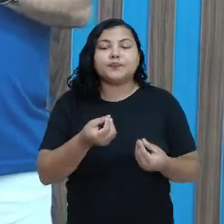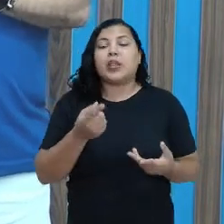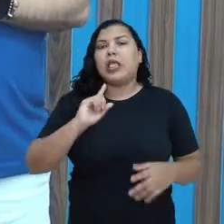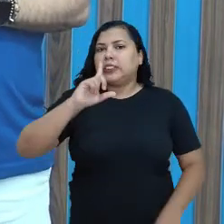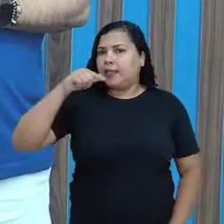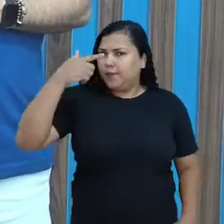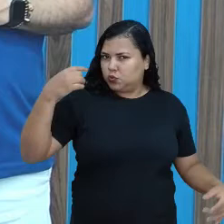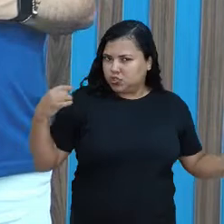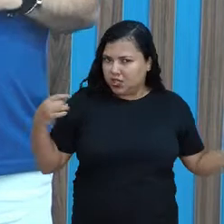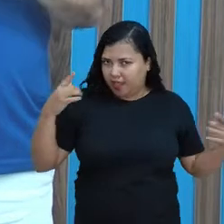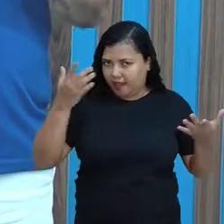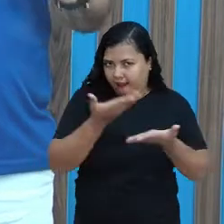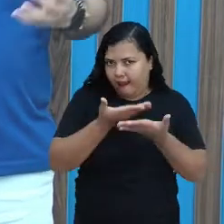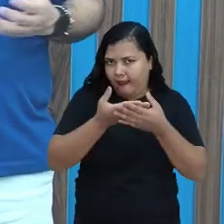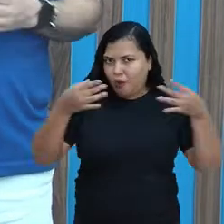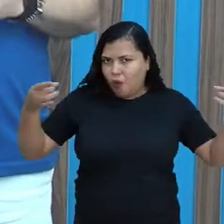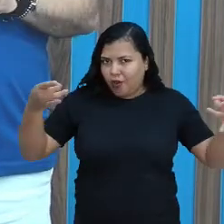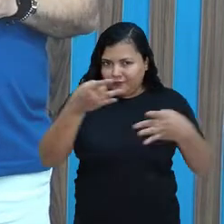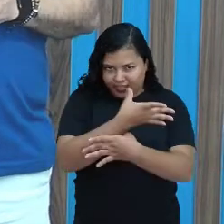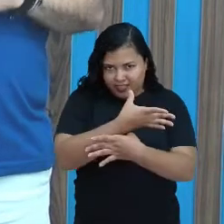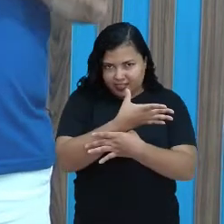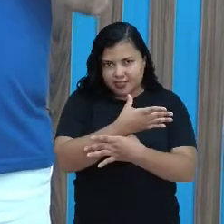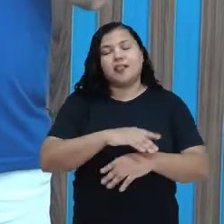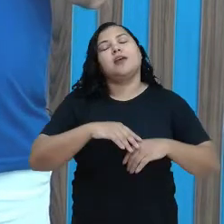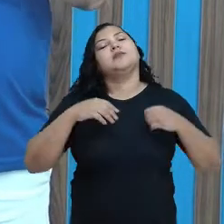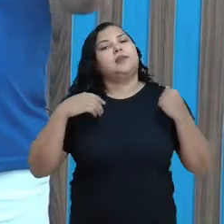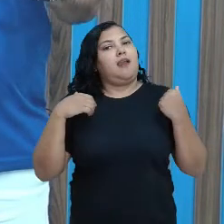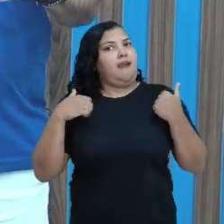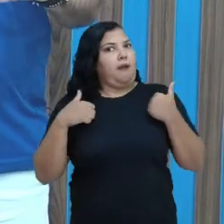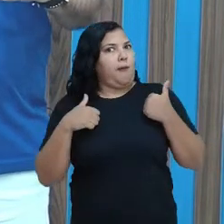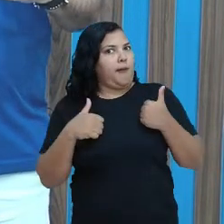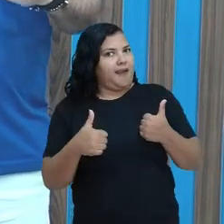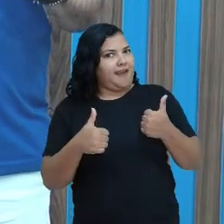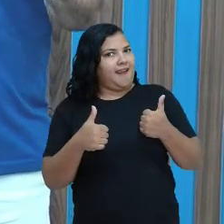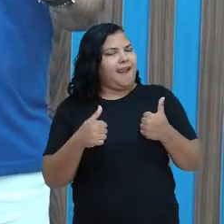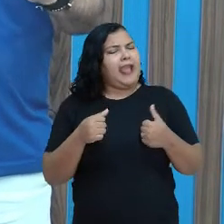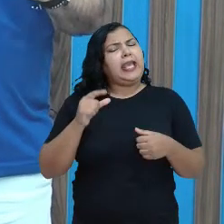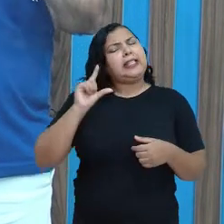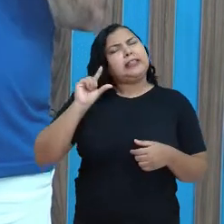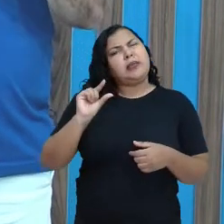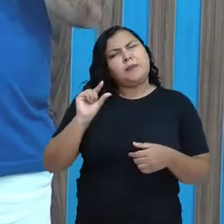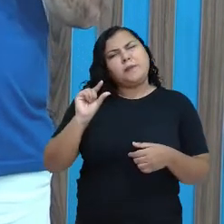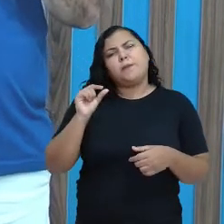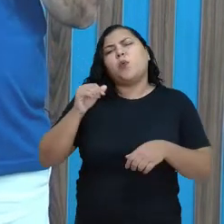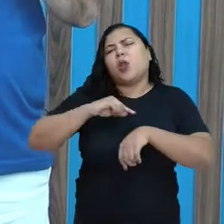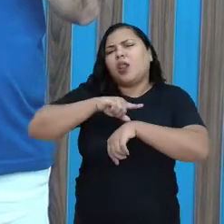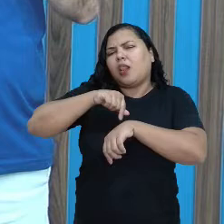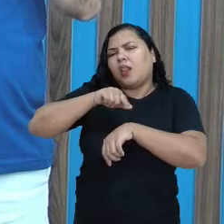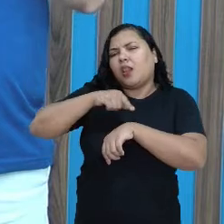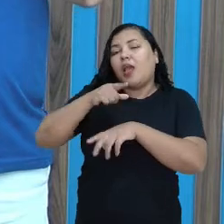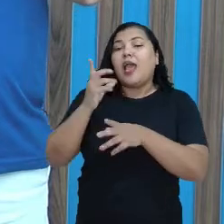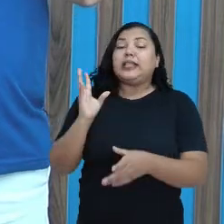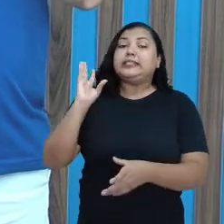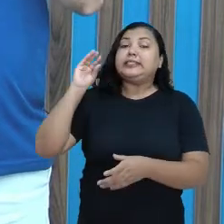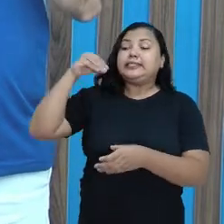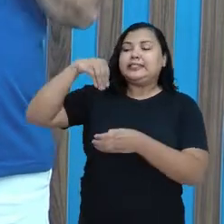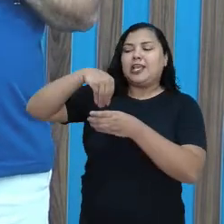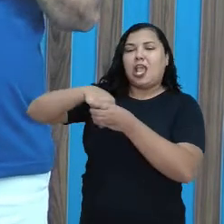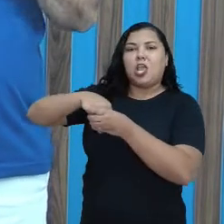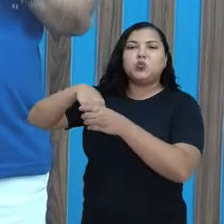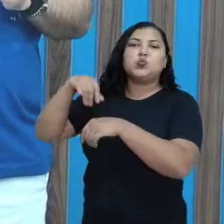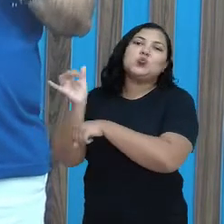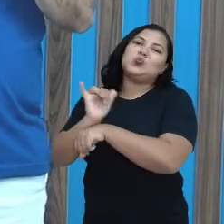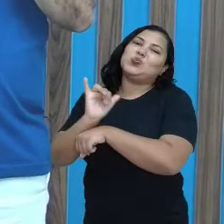depois dessa aula, né, terminada, concluída, leva um tempinho curto, ela vai ser lá postada